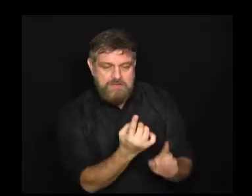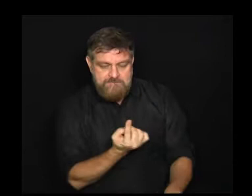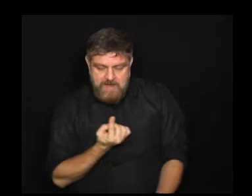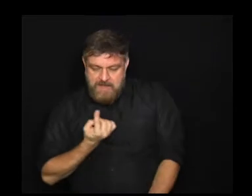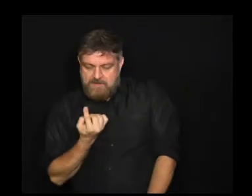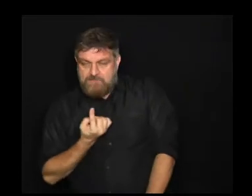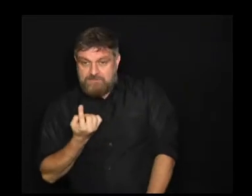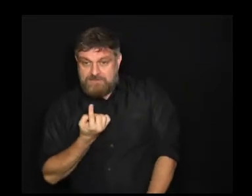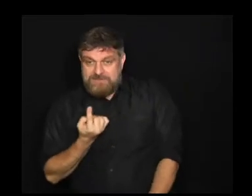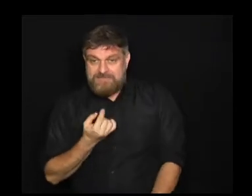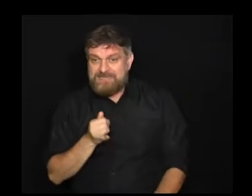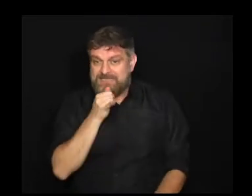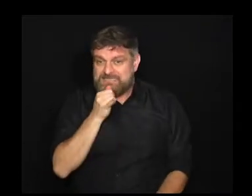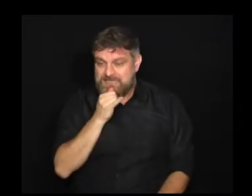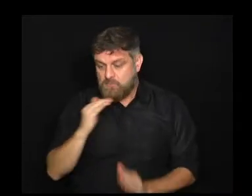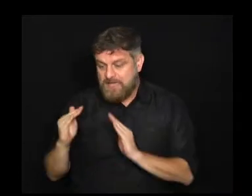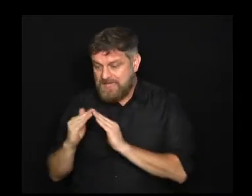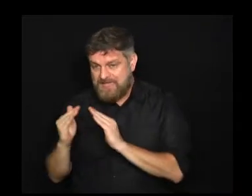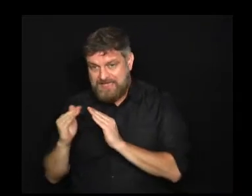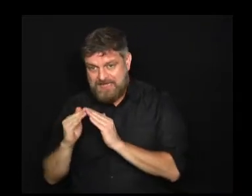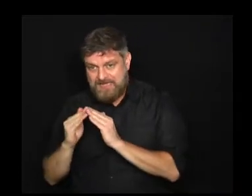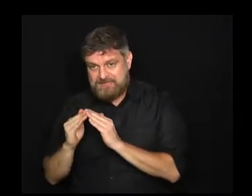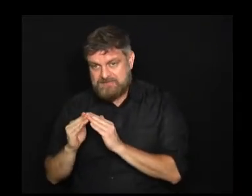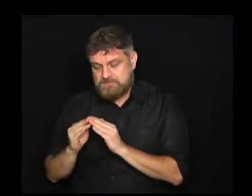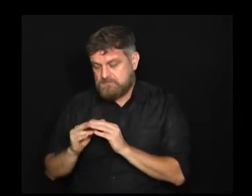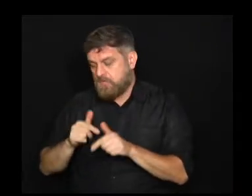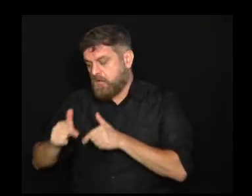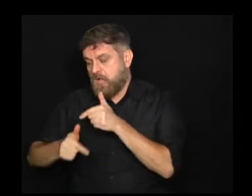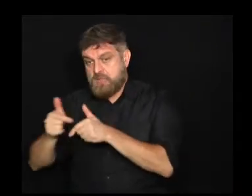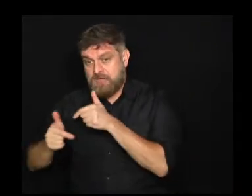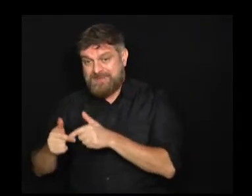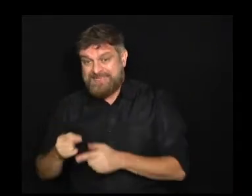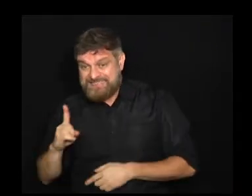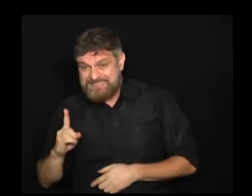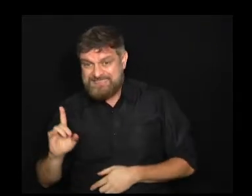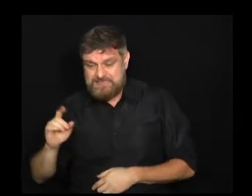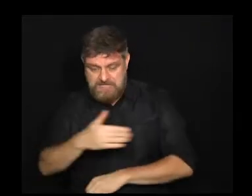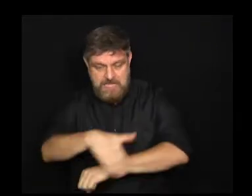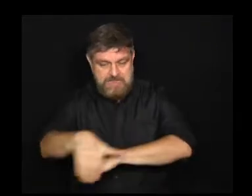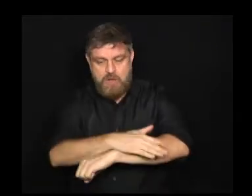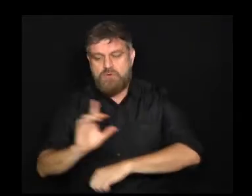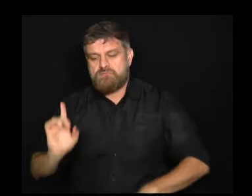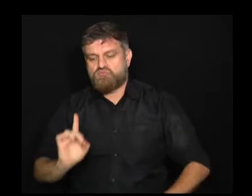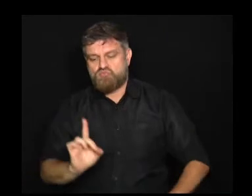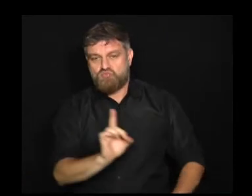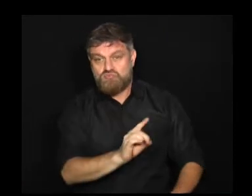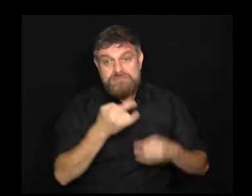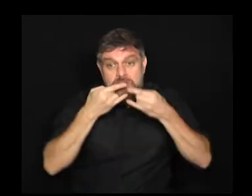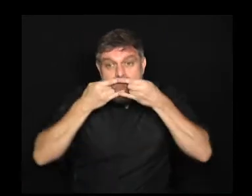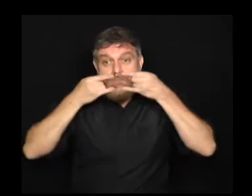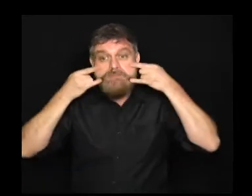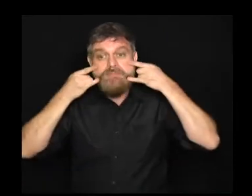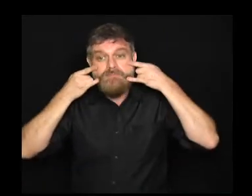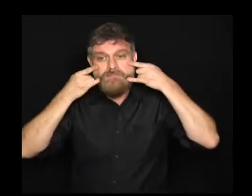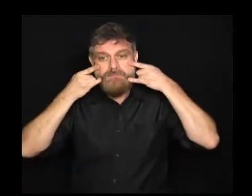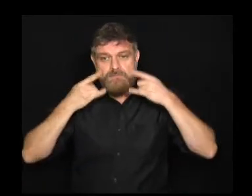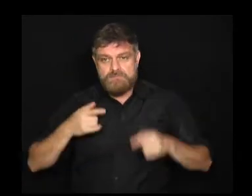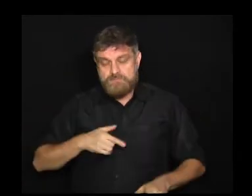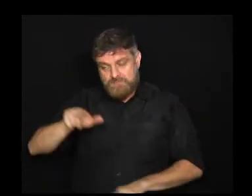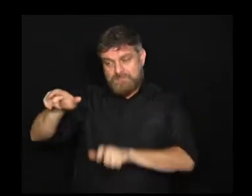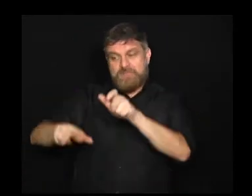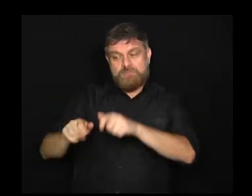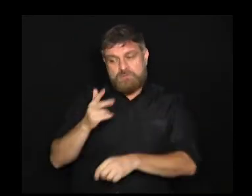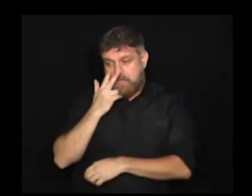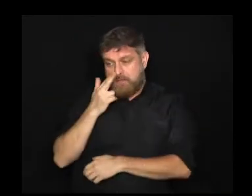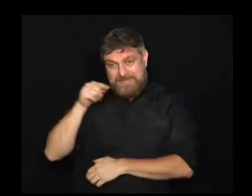em casa. Se tiver que sair, que use máscara. E pacientes que são suspeitos, esses sim são